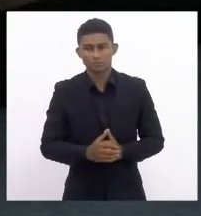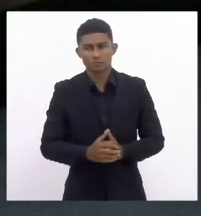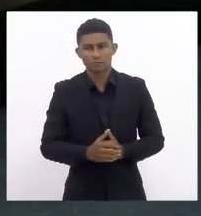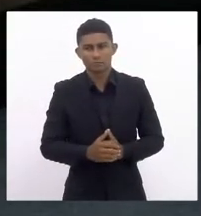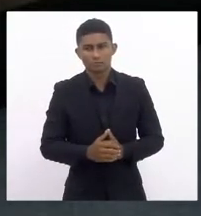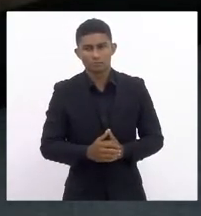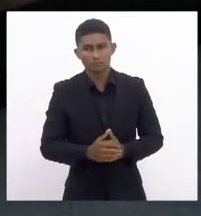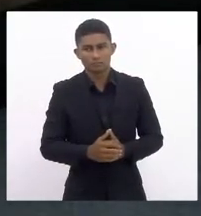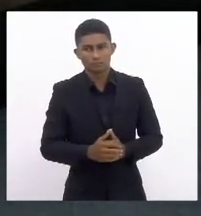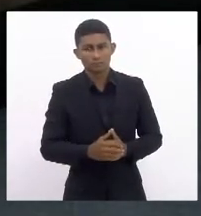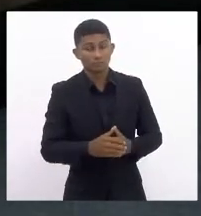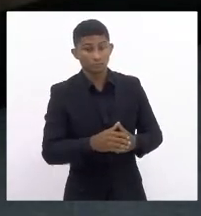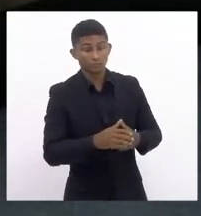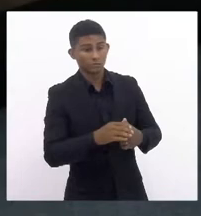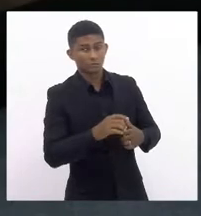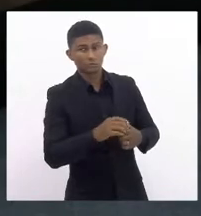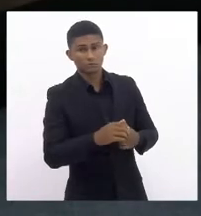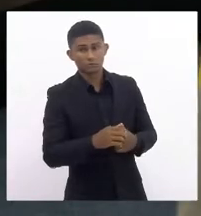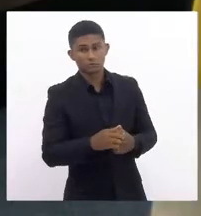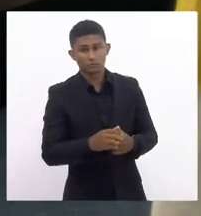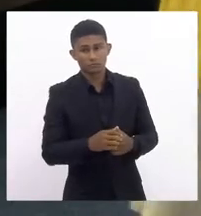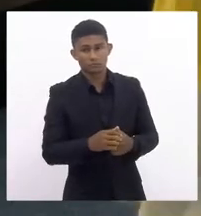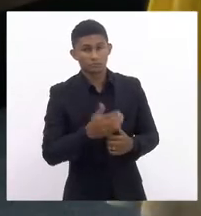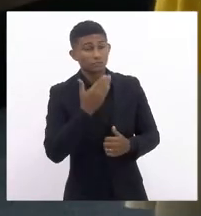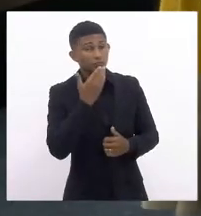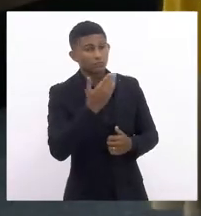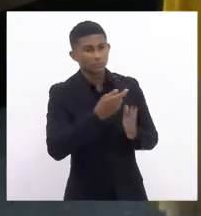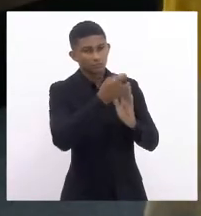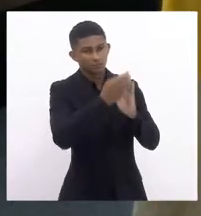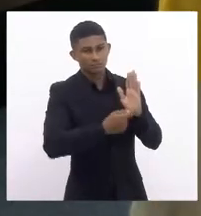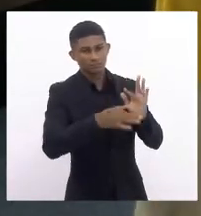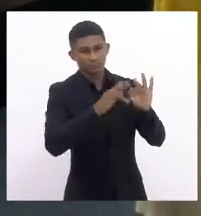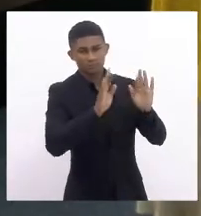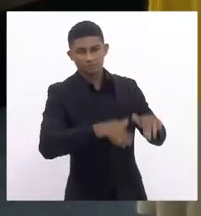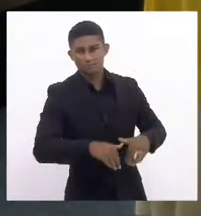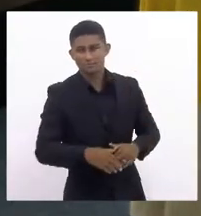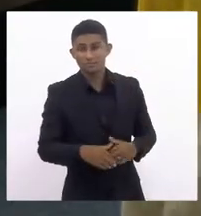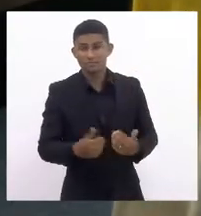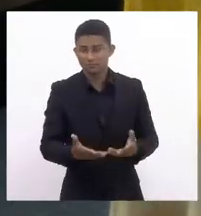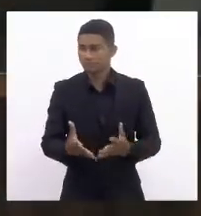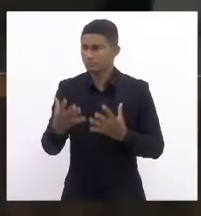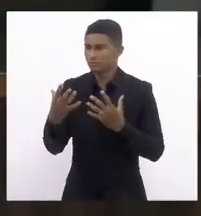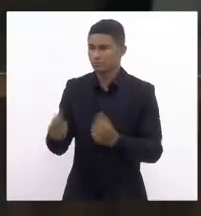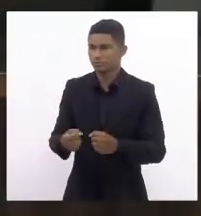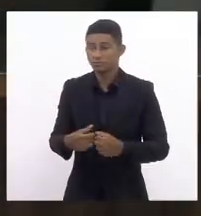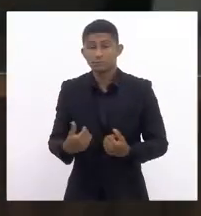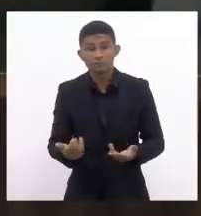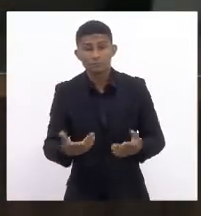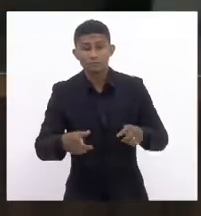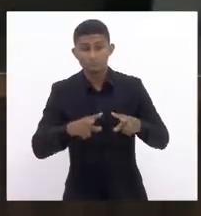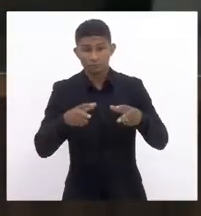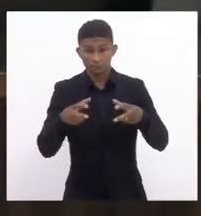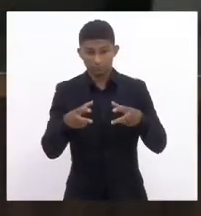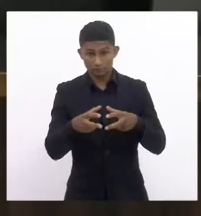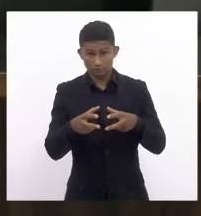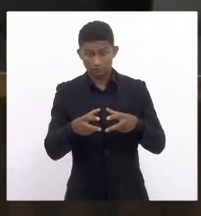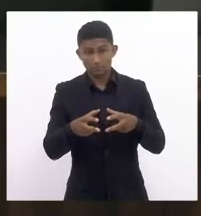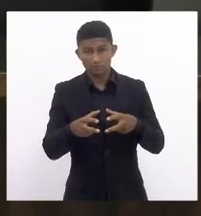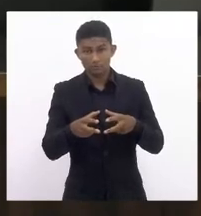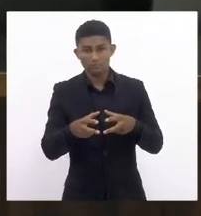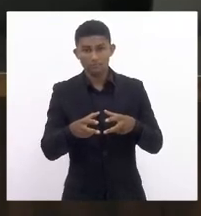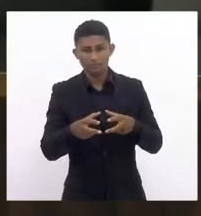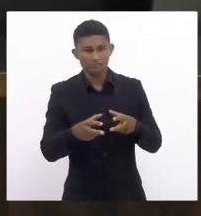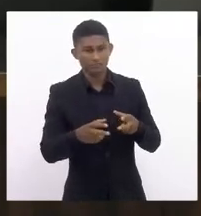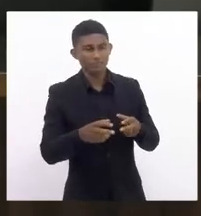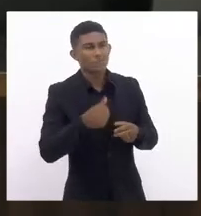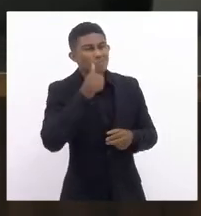Concluindo por substitutivo, na verdade, pedindo forma final de redação, está em discussão. Presidência, defere, pedido de Vossa Excelência. Pela Comissão de Direito da Defesa dos Direitos